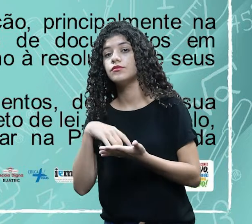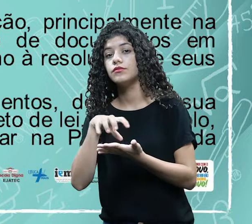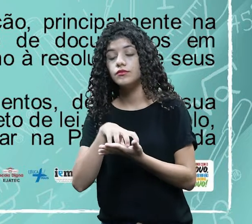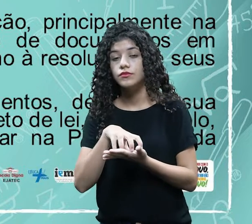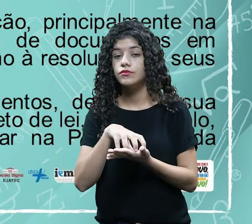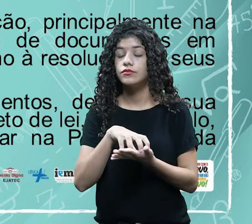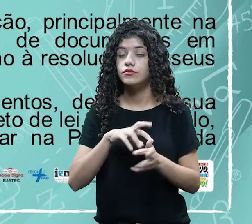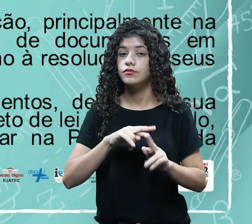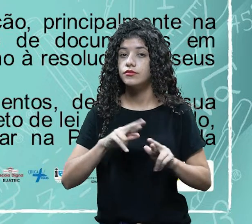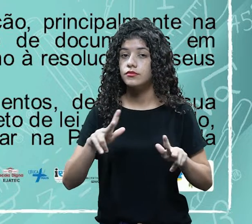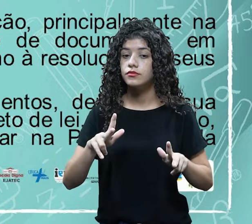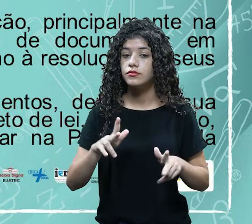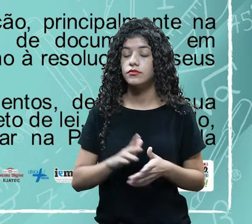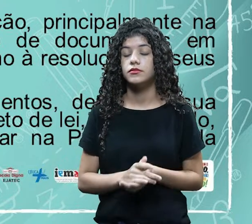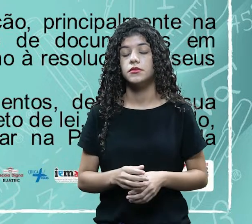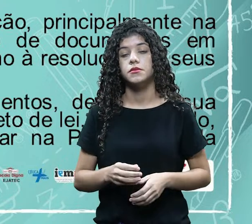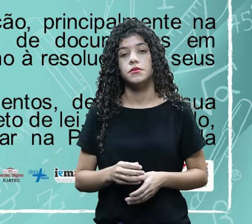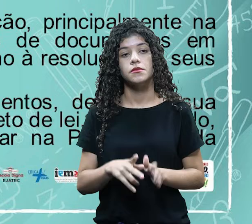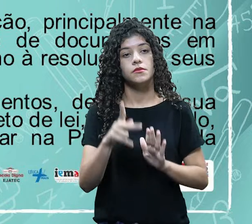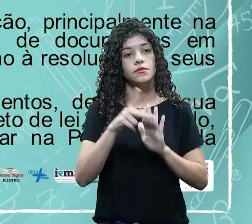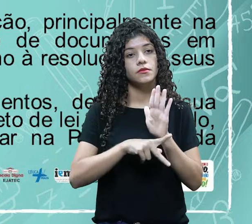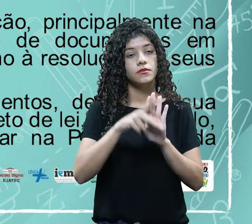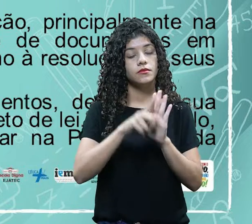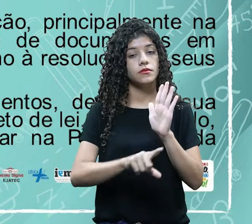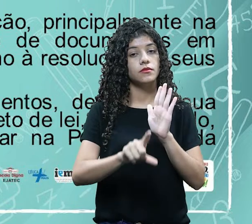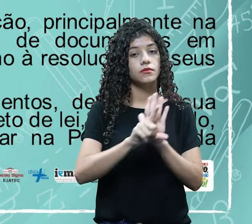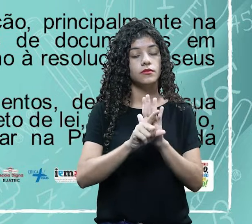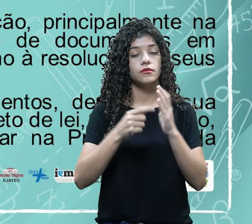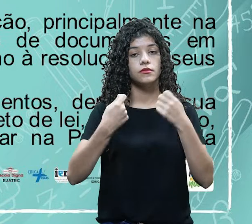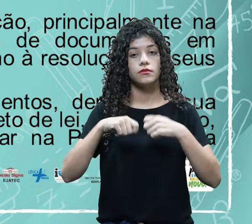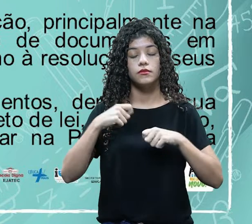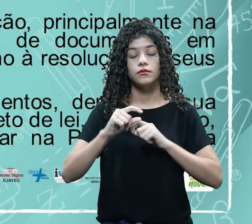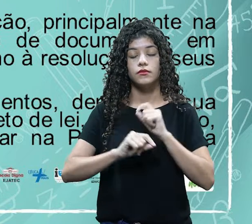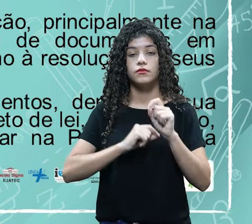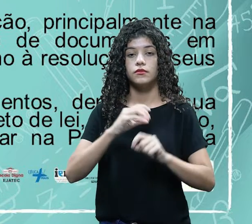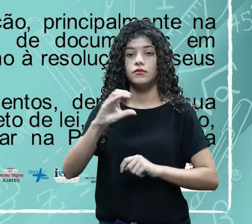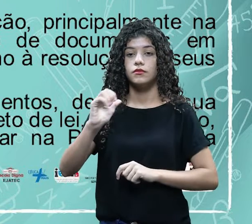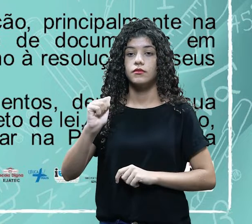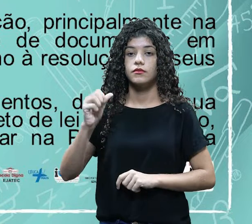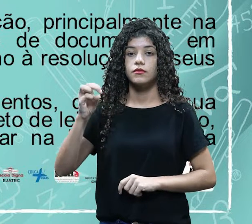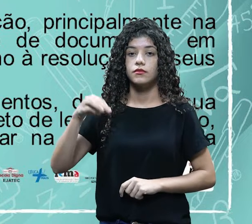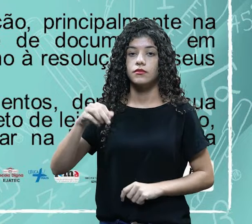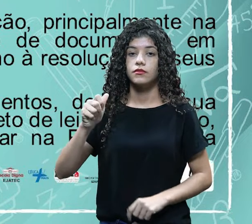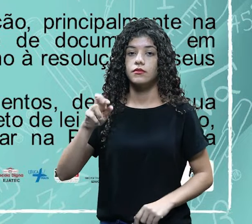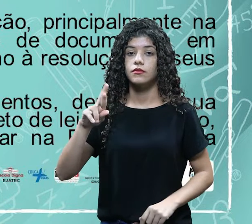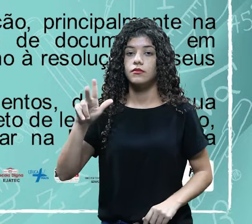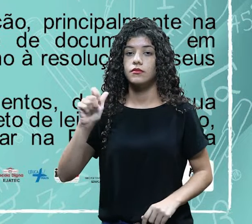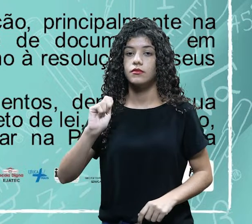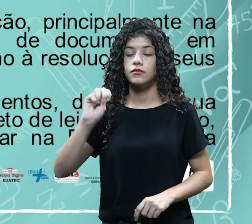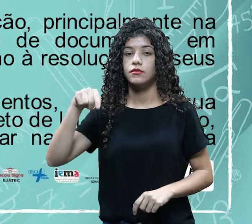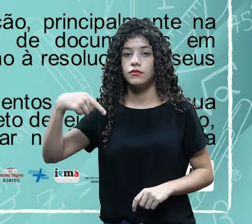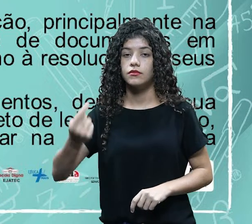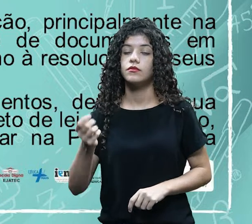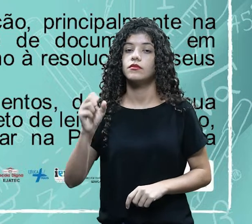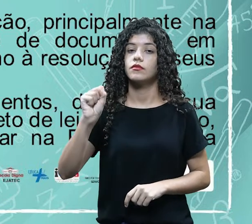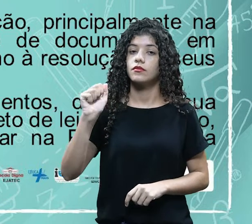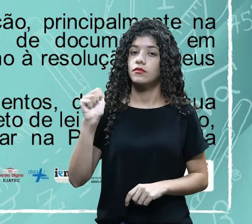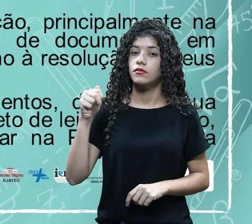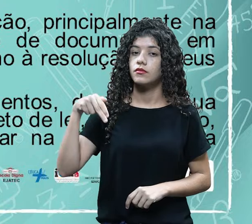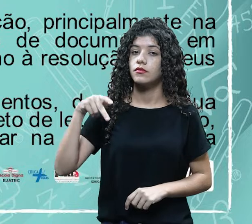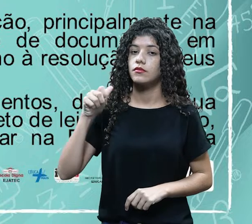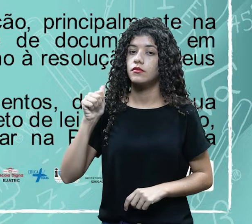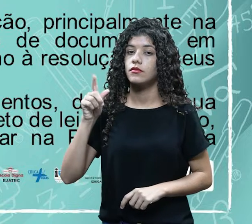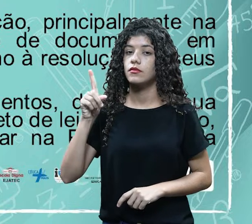Por exemplo, um projeto de lei, né? Ele deve tramitar primeiro na Câmara, depois no Senado e termina lá na Presidência